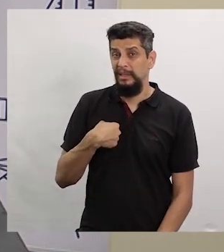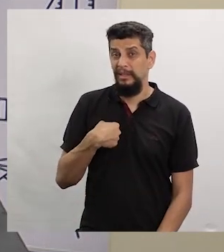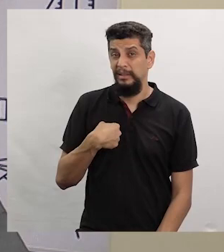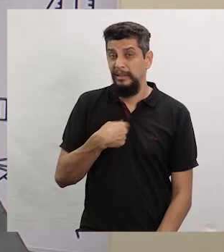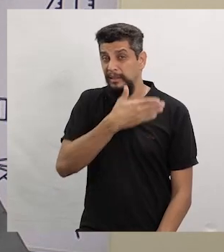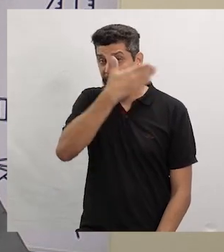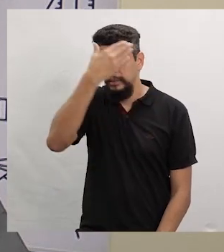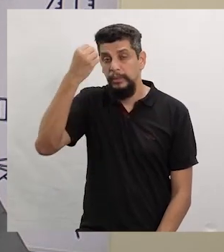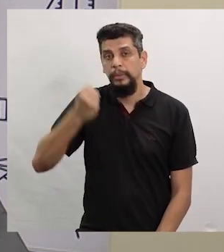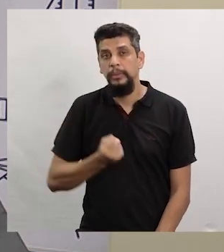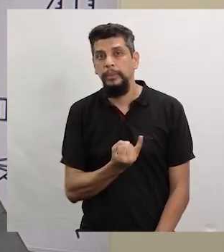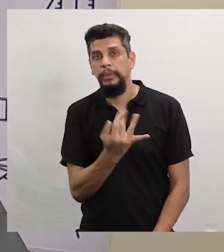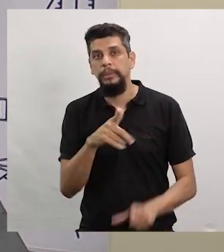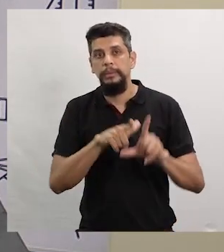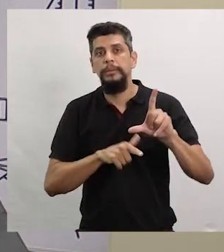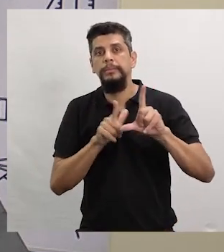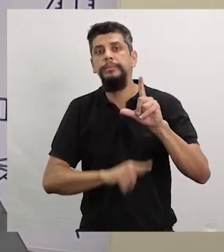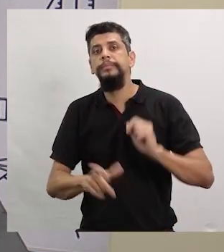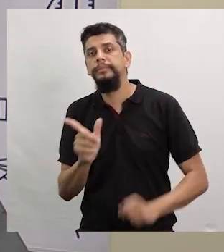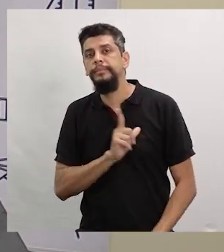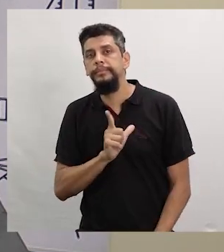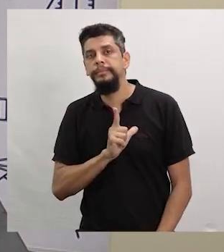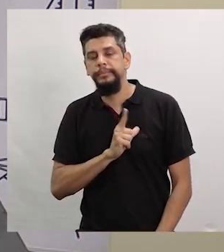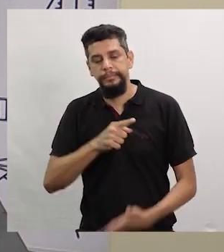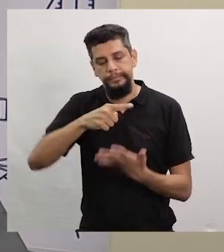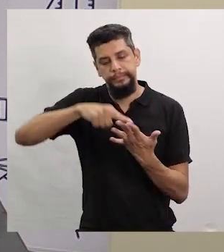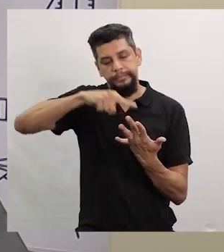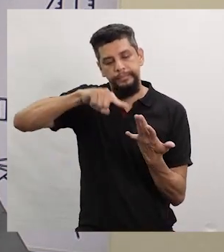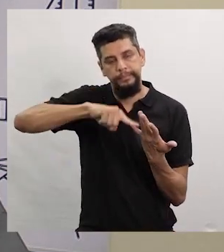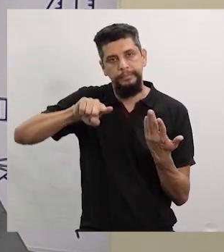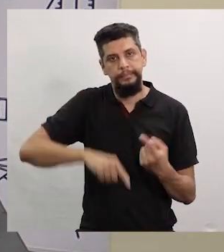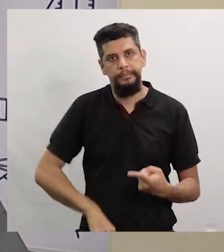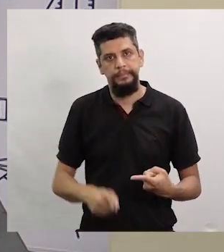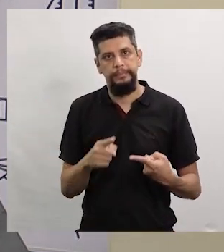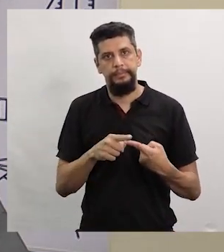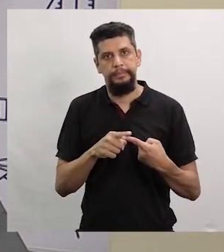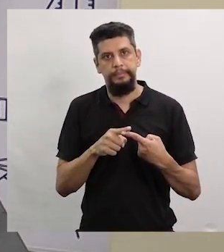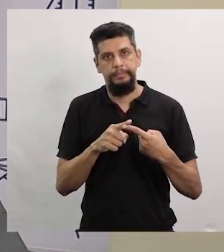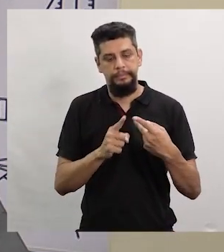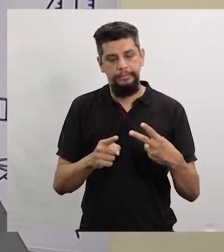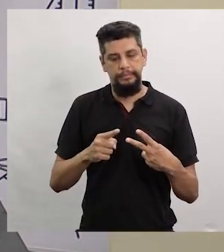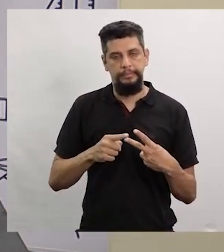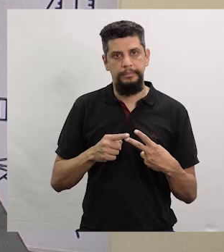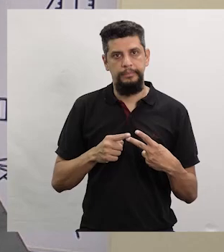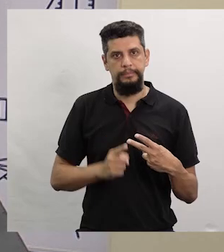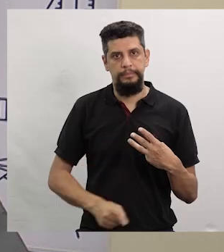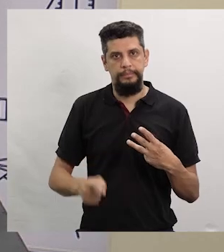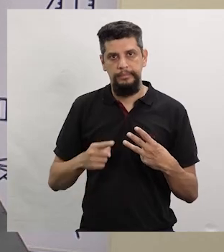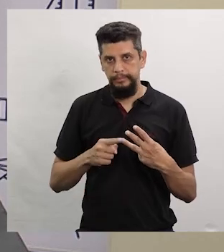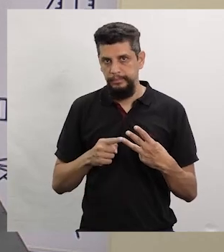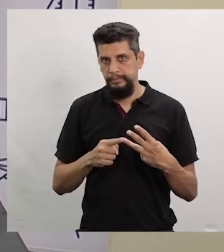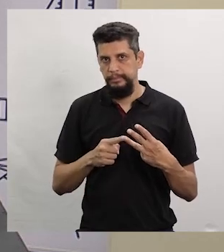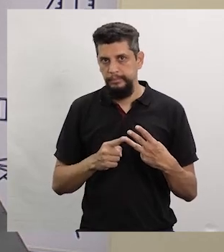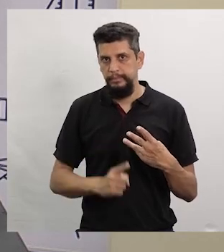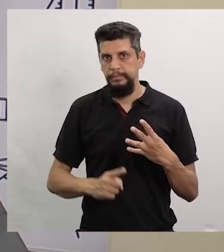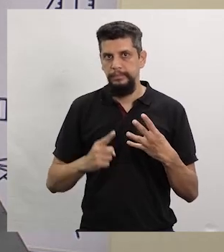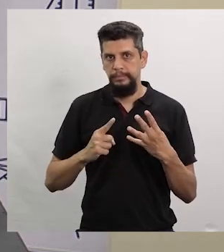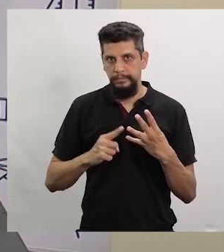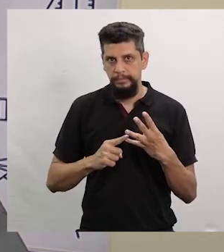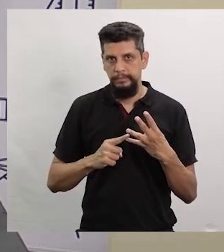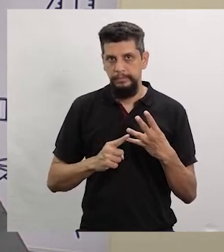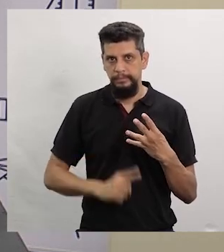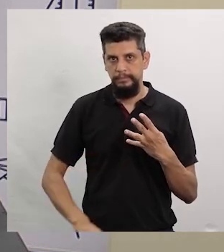eu esqueci quantas letras tem eu vou contar novamente vamos lá 1 2